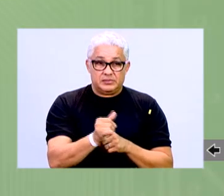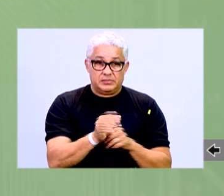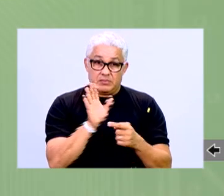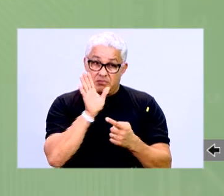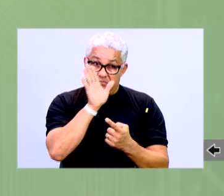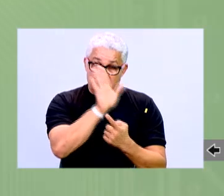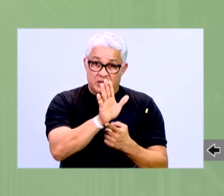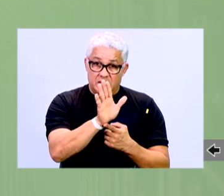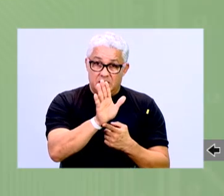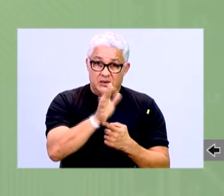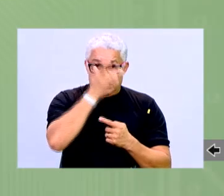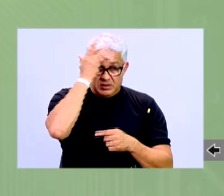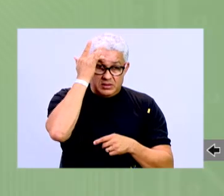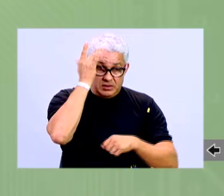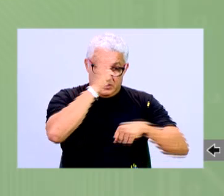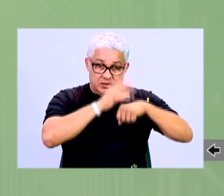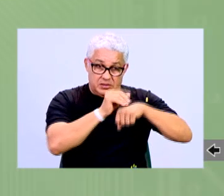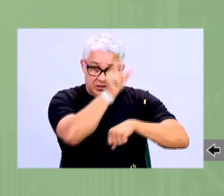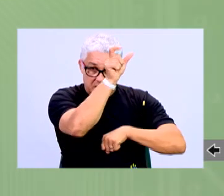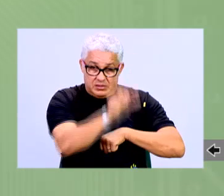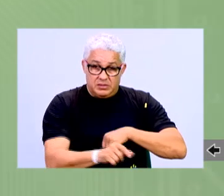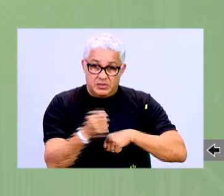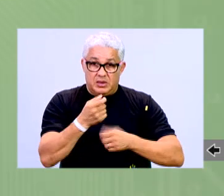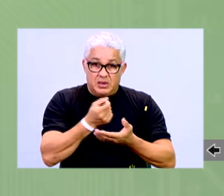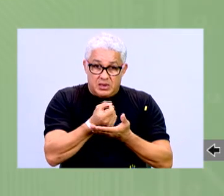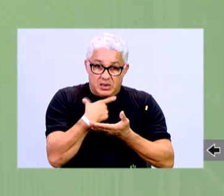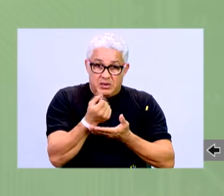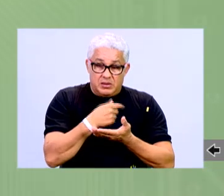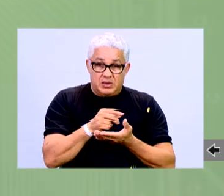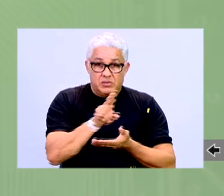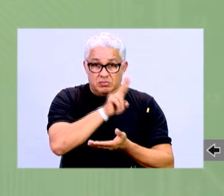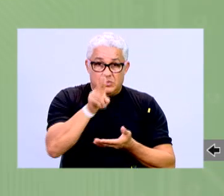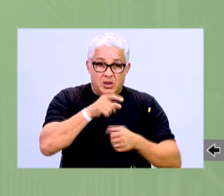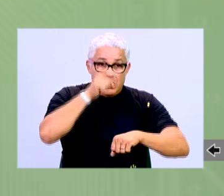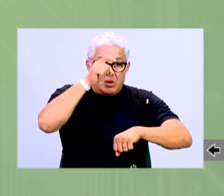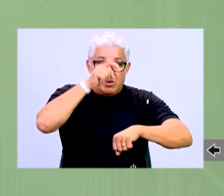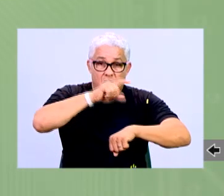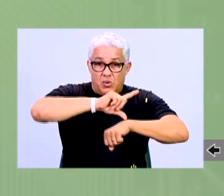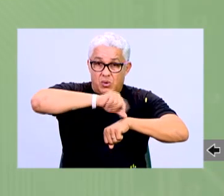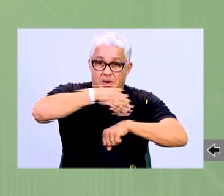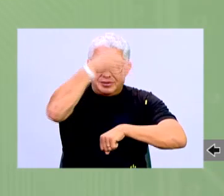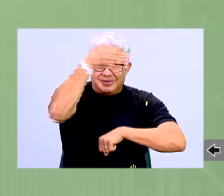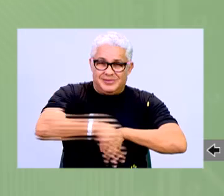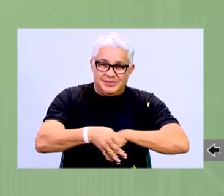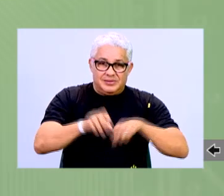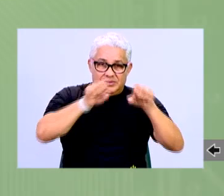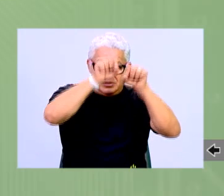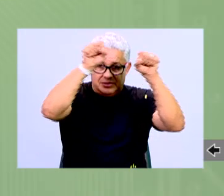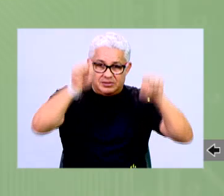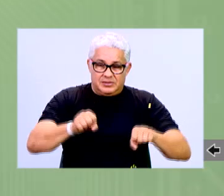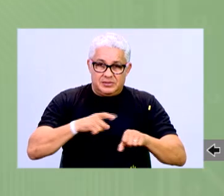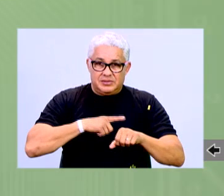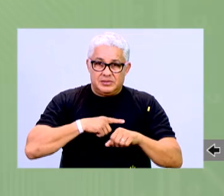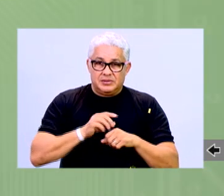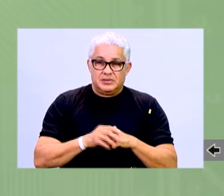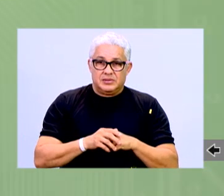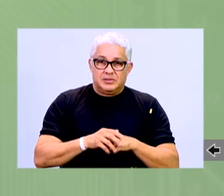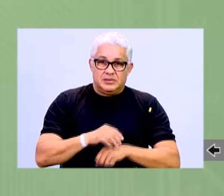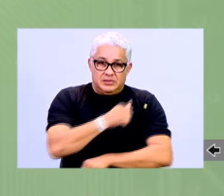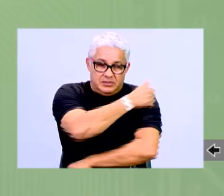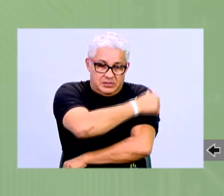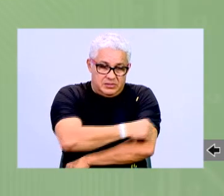paciente deve tomar determinado remédio a certa hora. Nesse sistema, enfermeiras